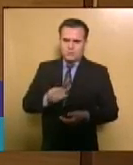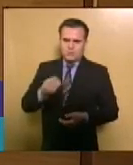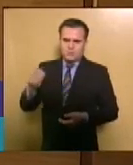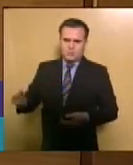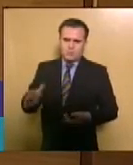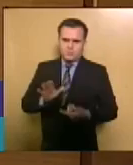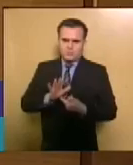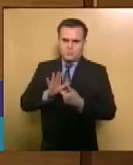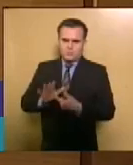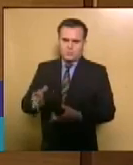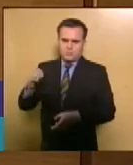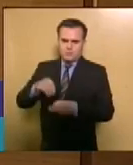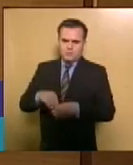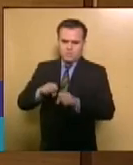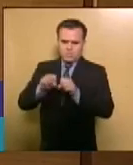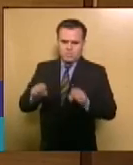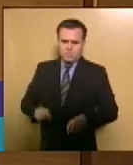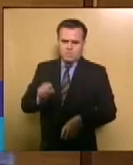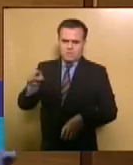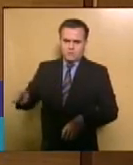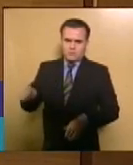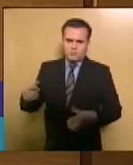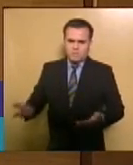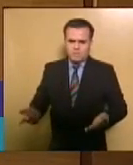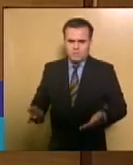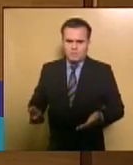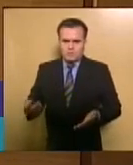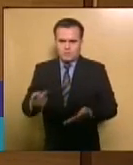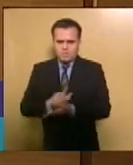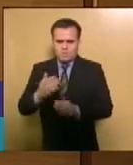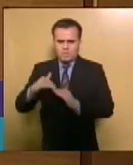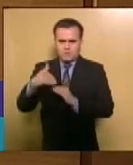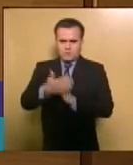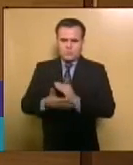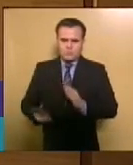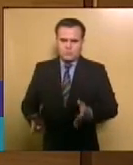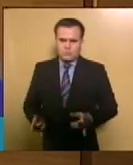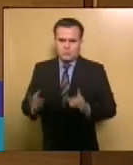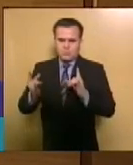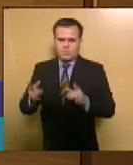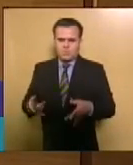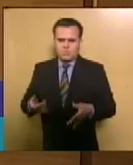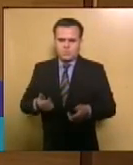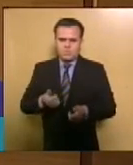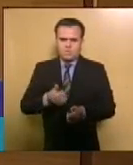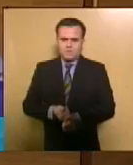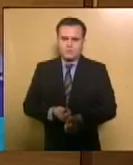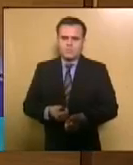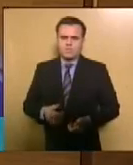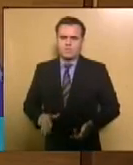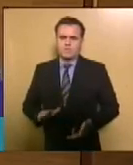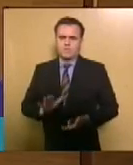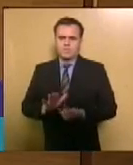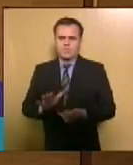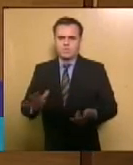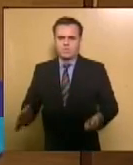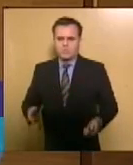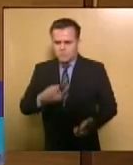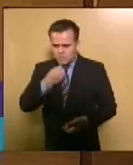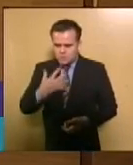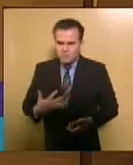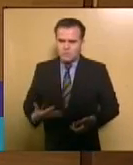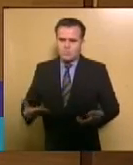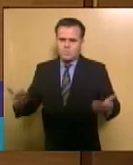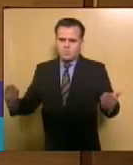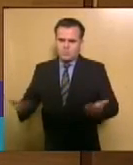tomar medicação dentro do sistema prisional e quando tava fora que ele tava fazendo esse acompanhamento teve todo um Resultado positivo